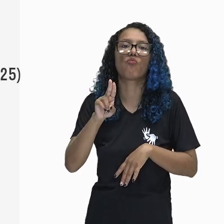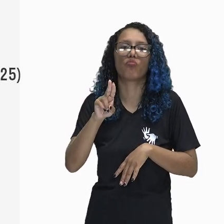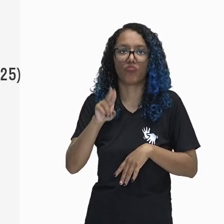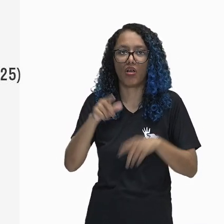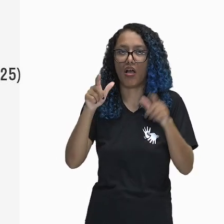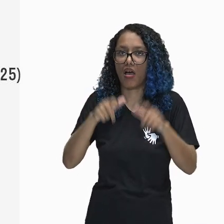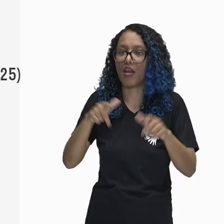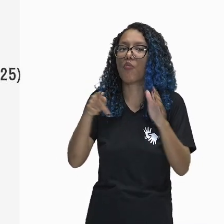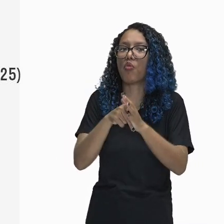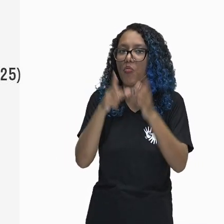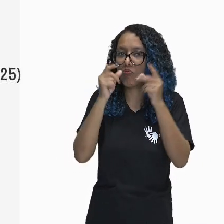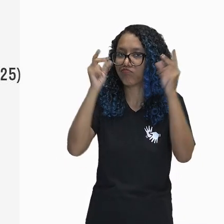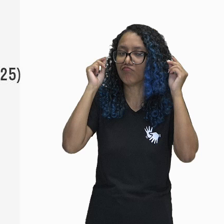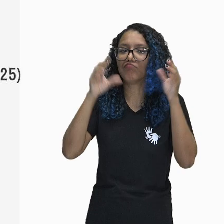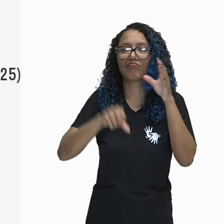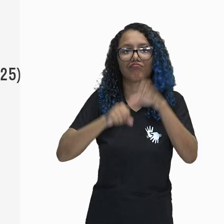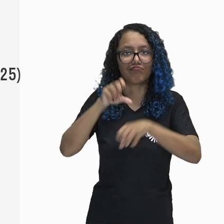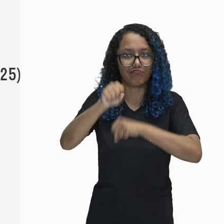Grécia. E